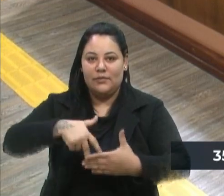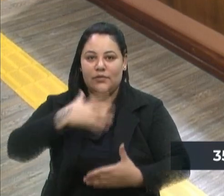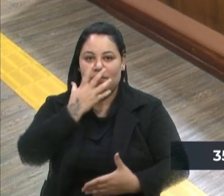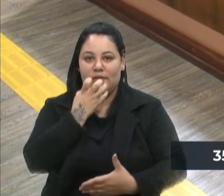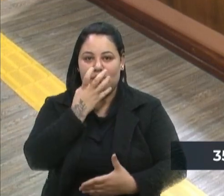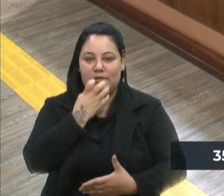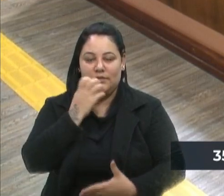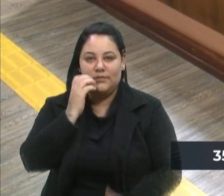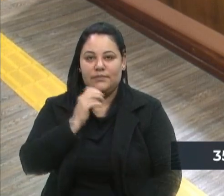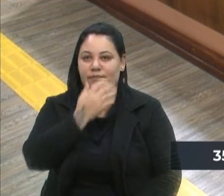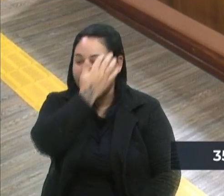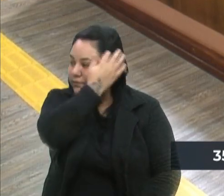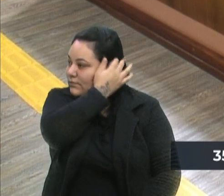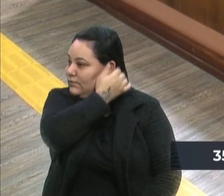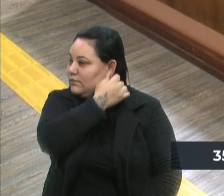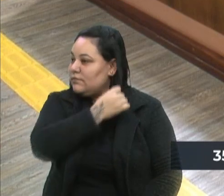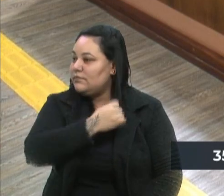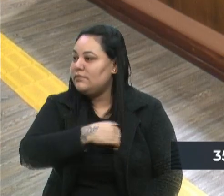Camilles.